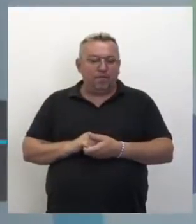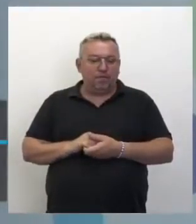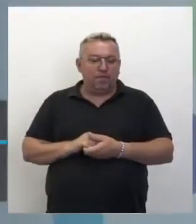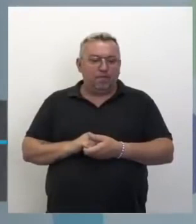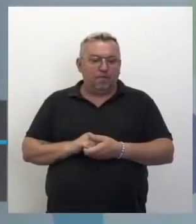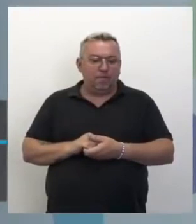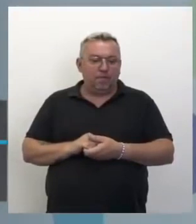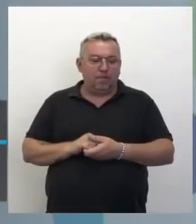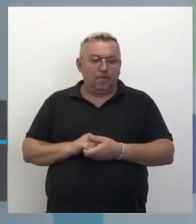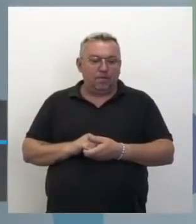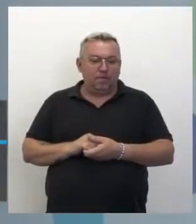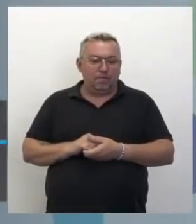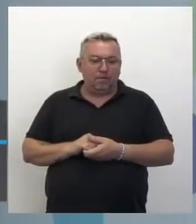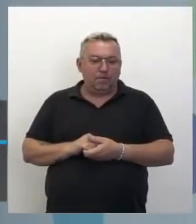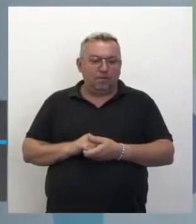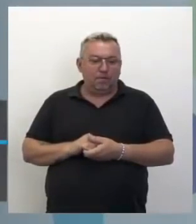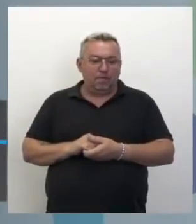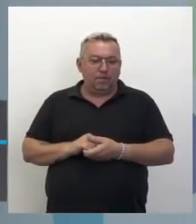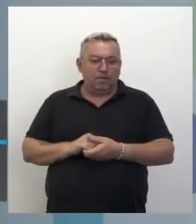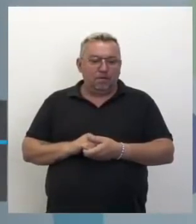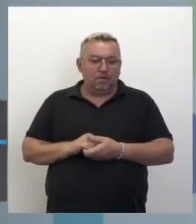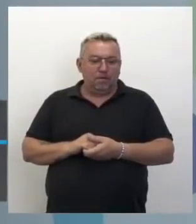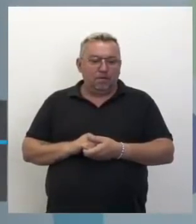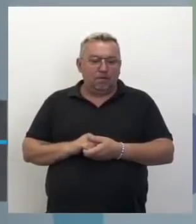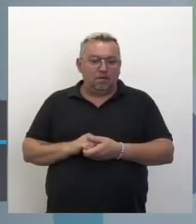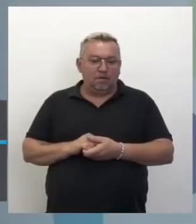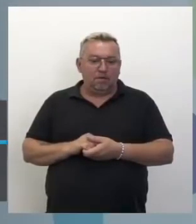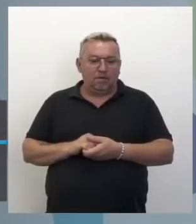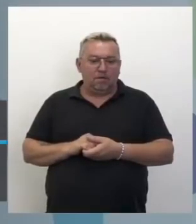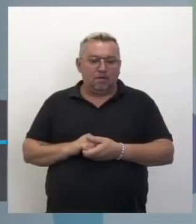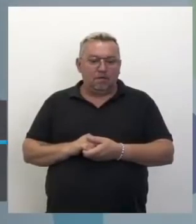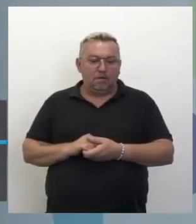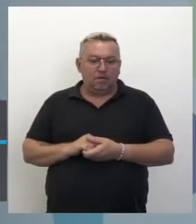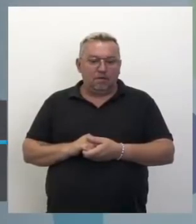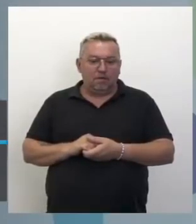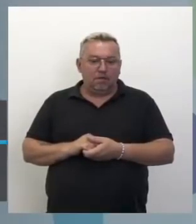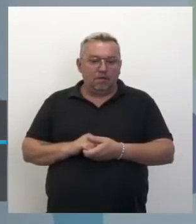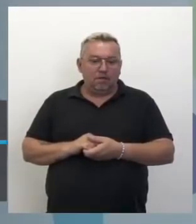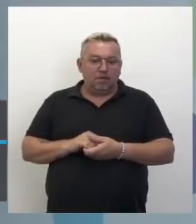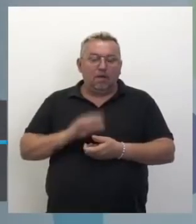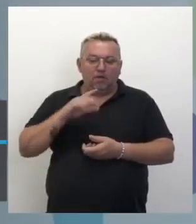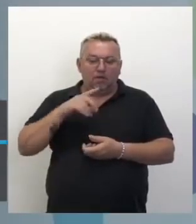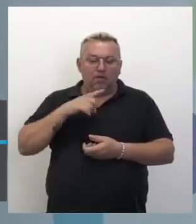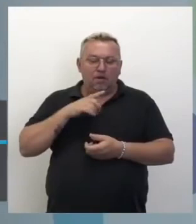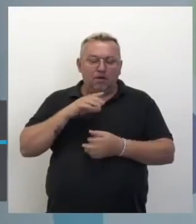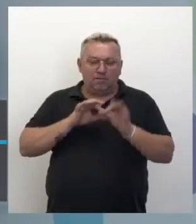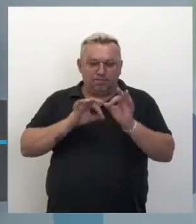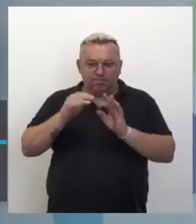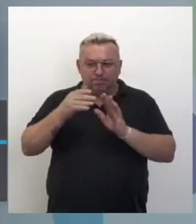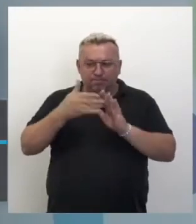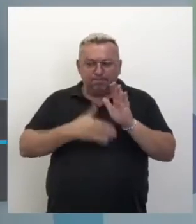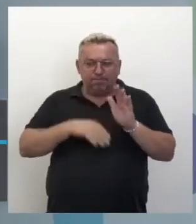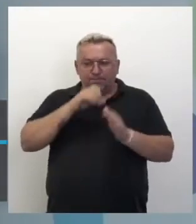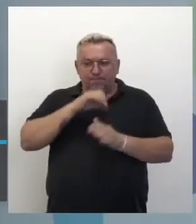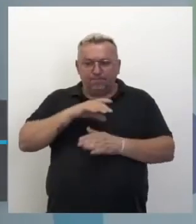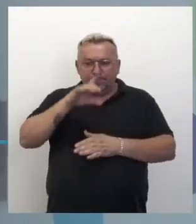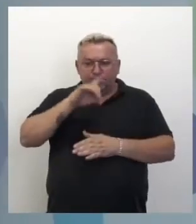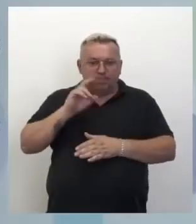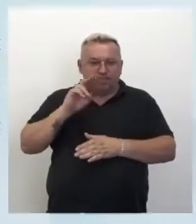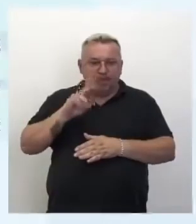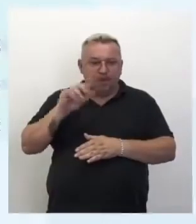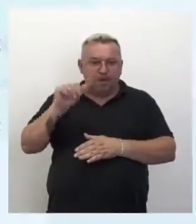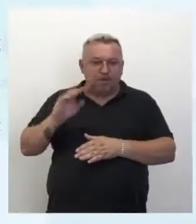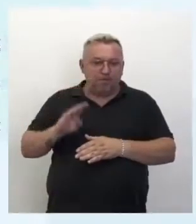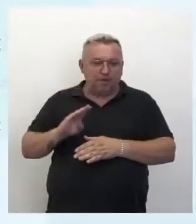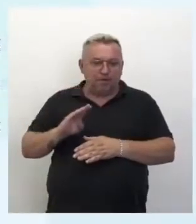têm um plano ainda. E a D, they already have a plan for the week. A deles já tem um plano para o fim de semana. Então, como vocês falaram A e a B, né?